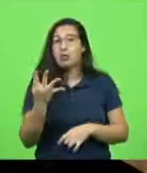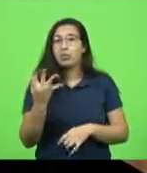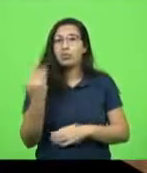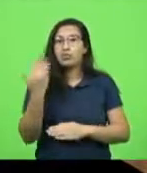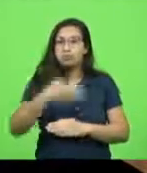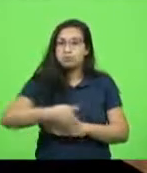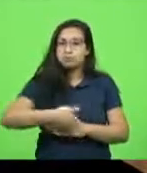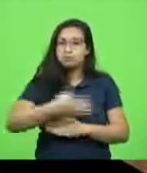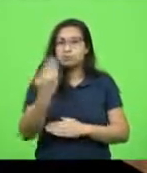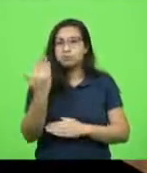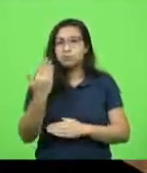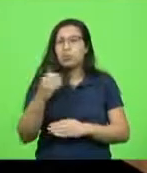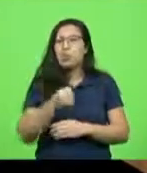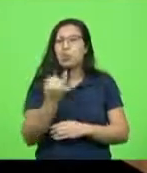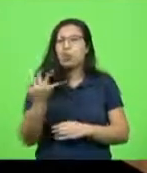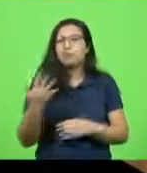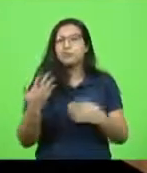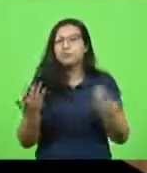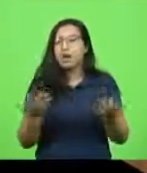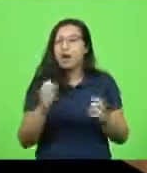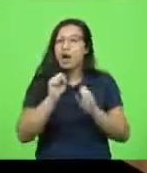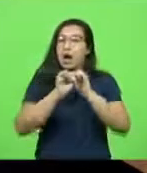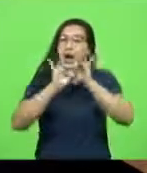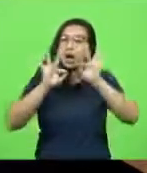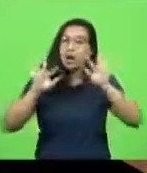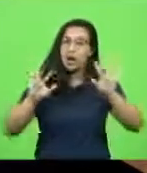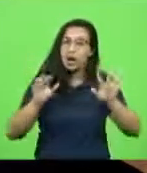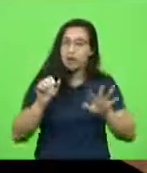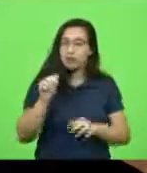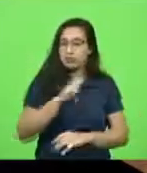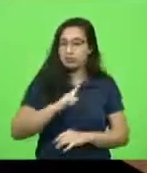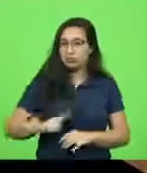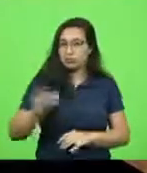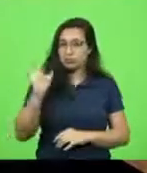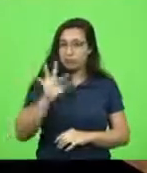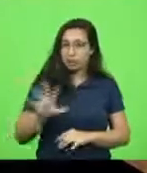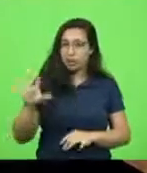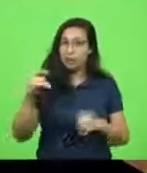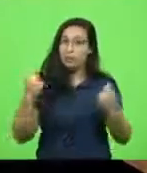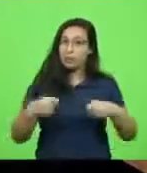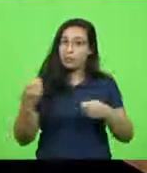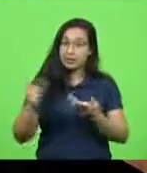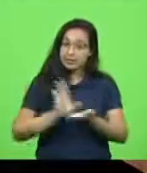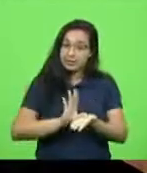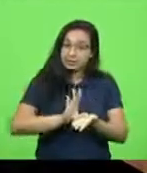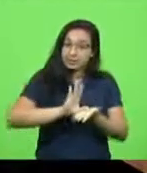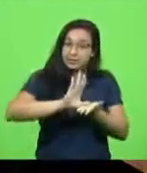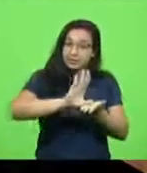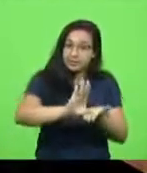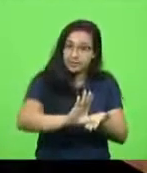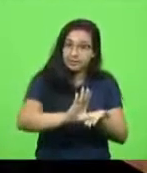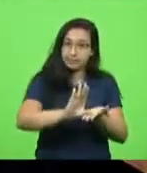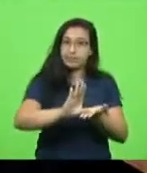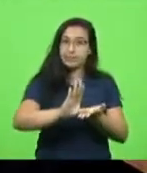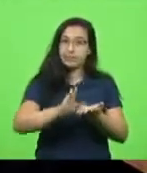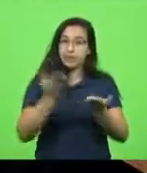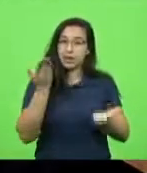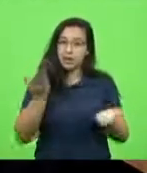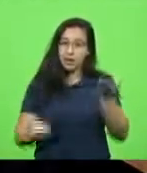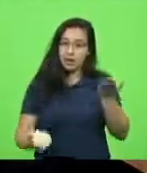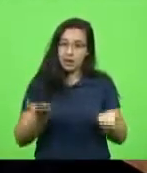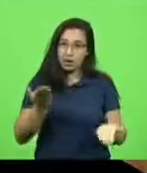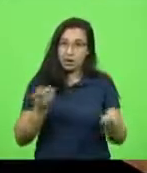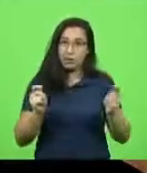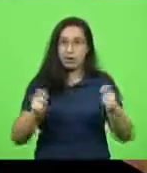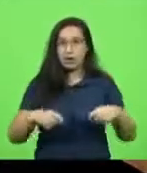governo federal evidentemente que tem que investir parte desses recursos para ter um um pedágio equilibrado